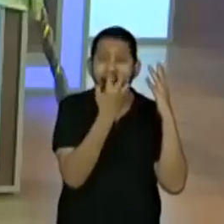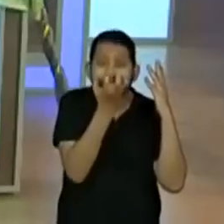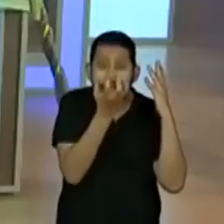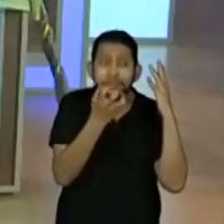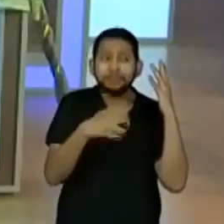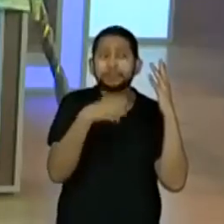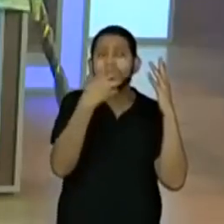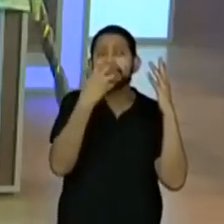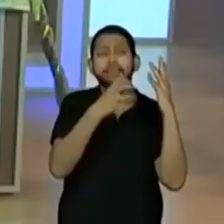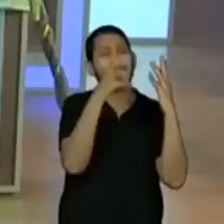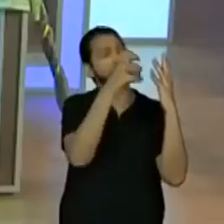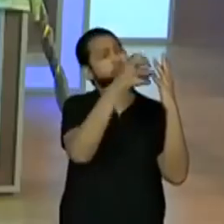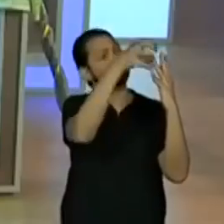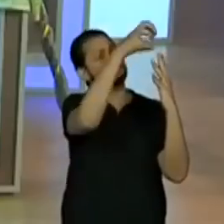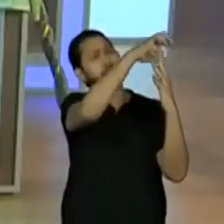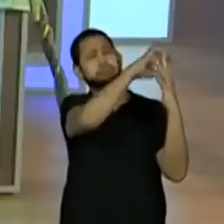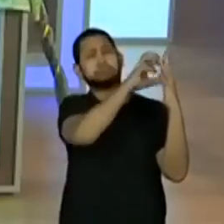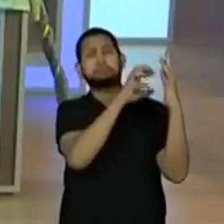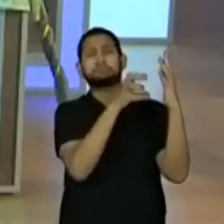diferente,